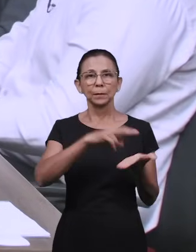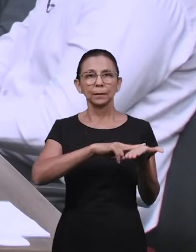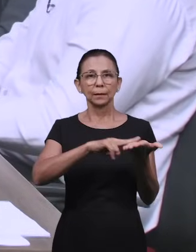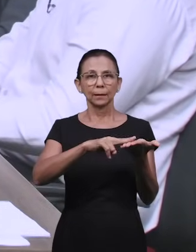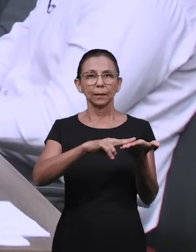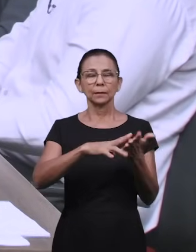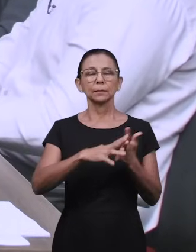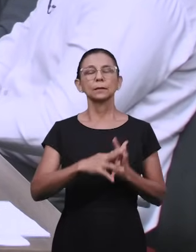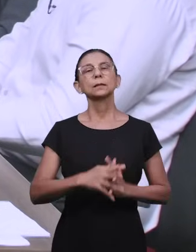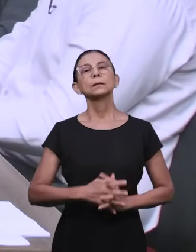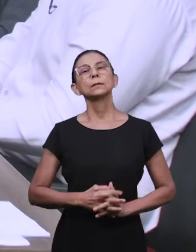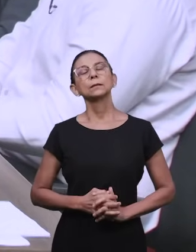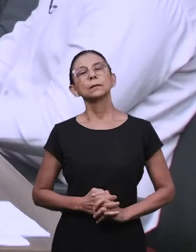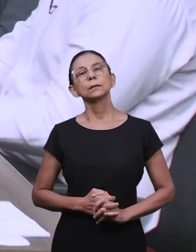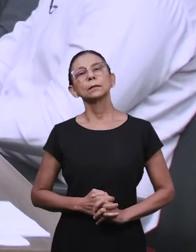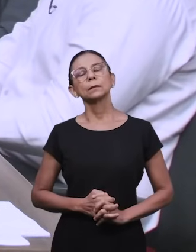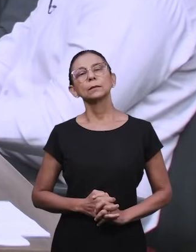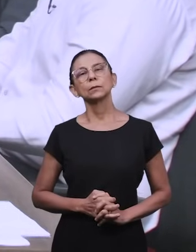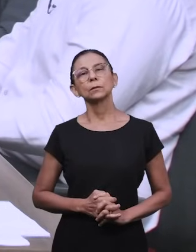na primeira carta